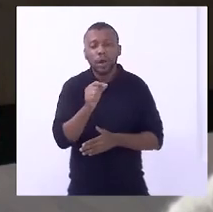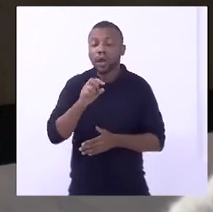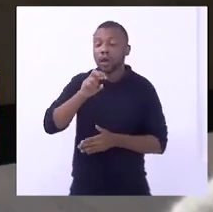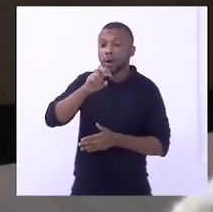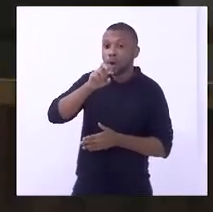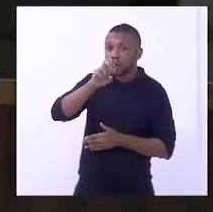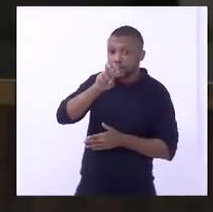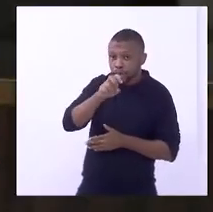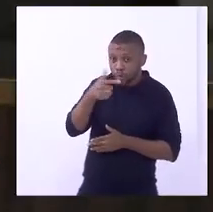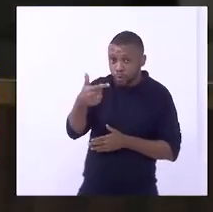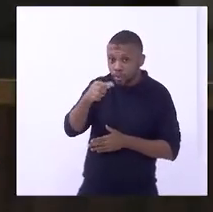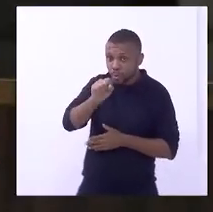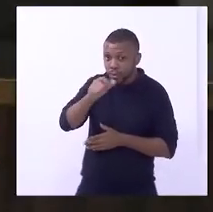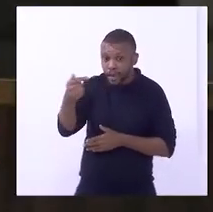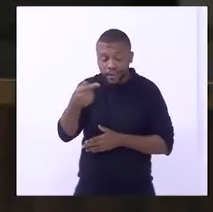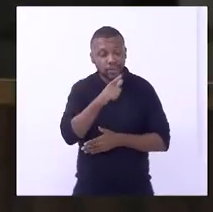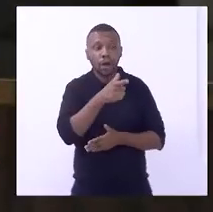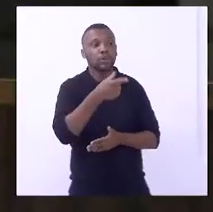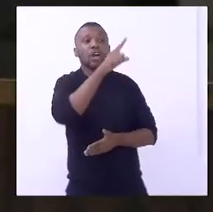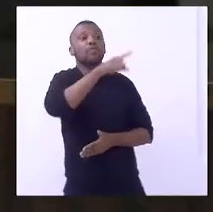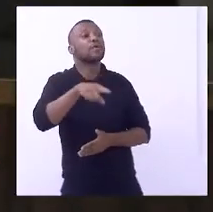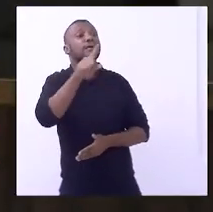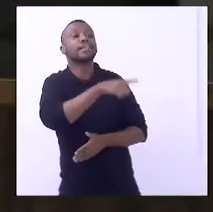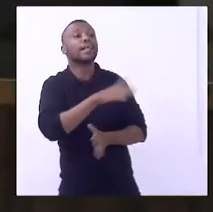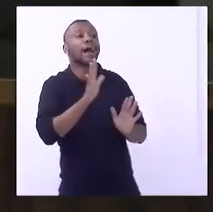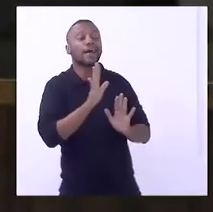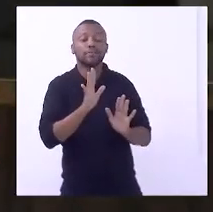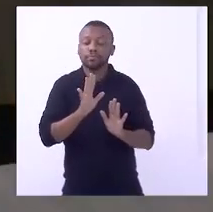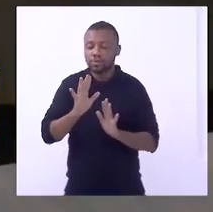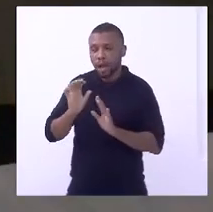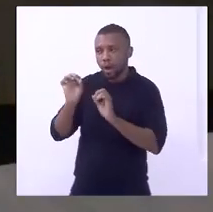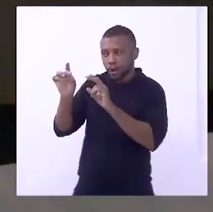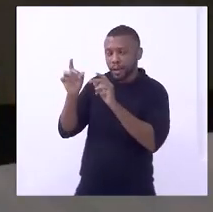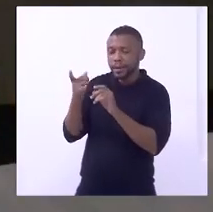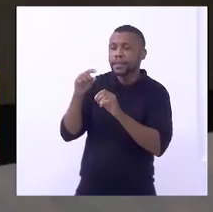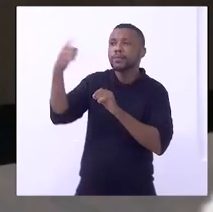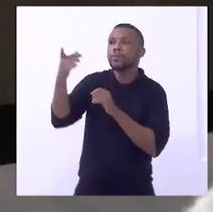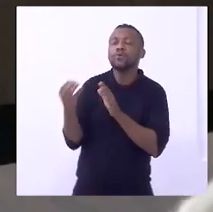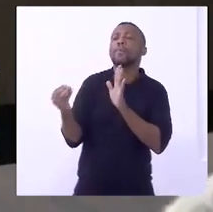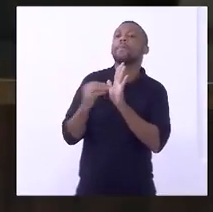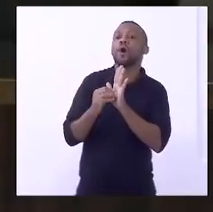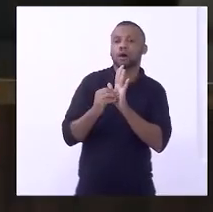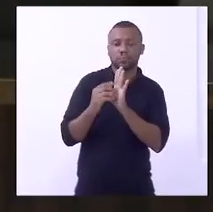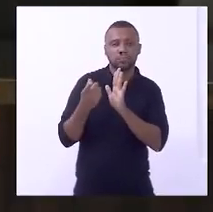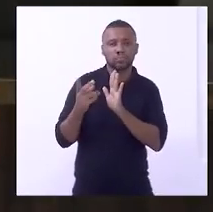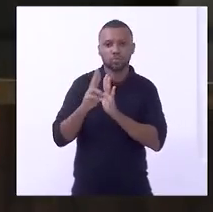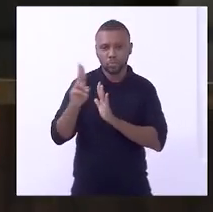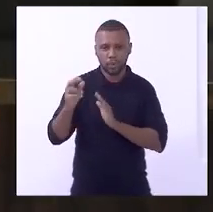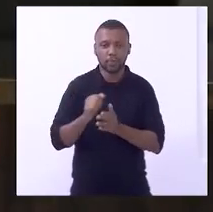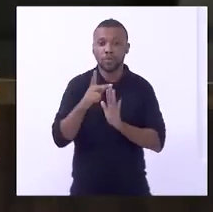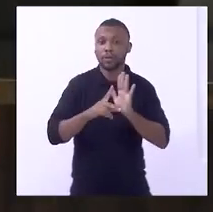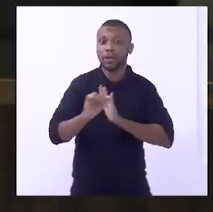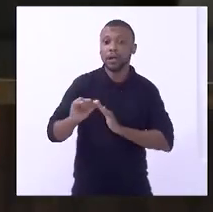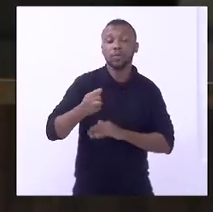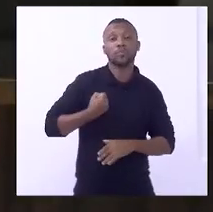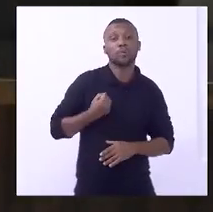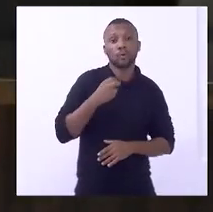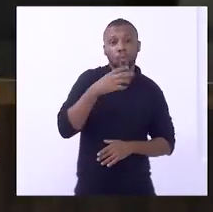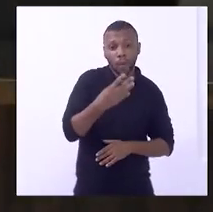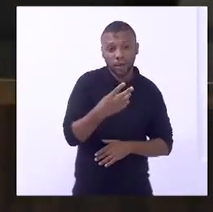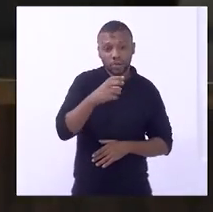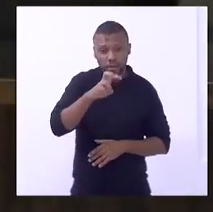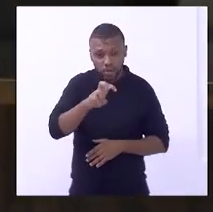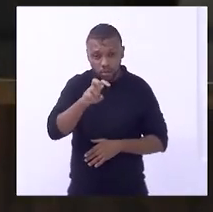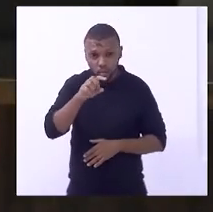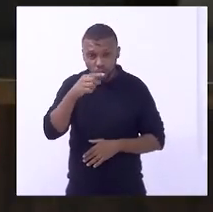5287. Esse saiu de pauta. Saiu de pauta? Vou botar o nome de vossa excelência na volta. Obrigada. Projeto de lei